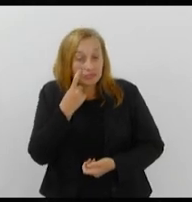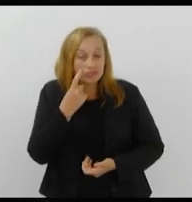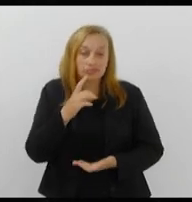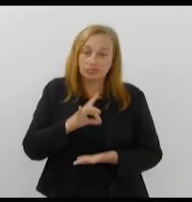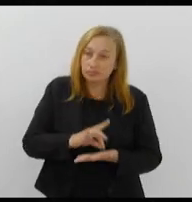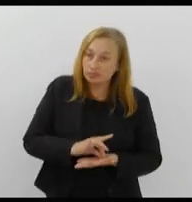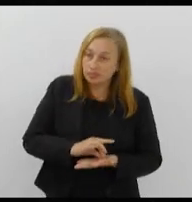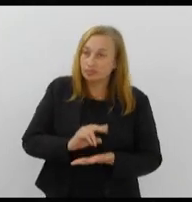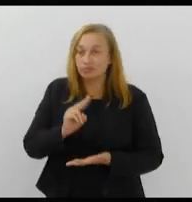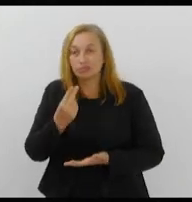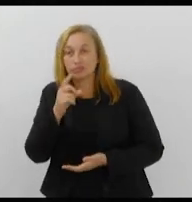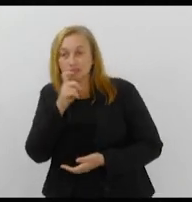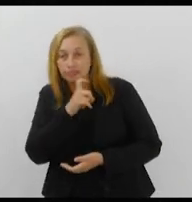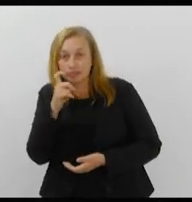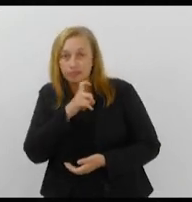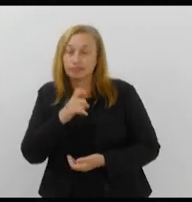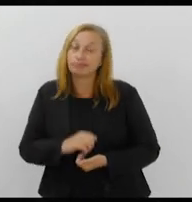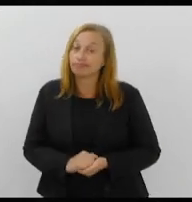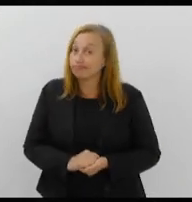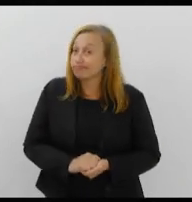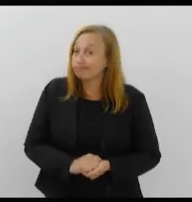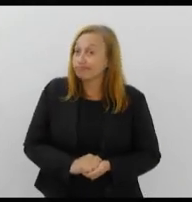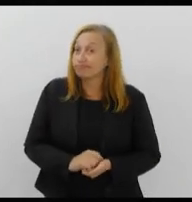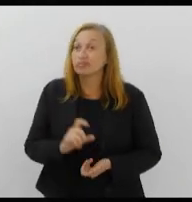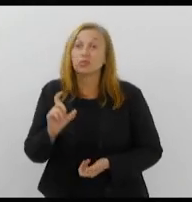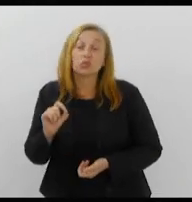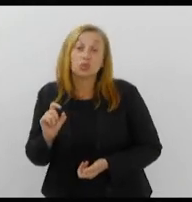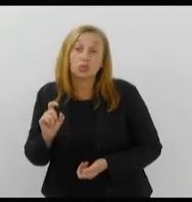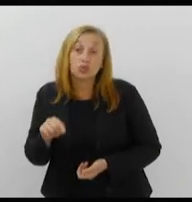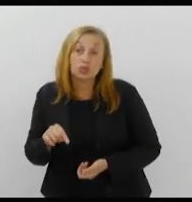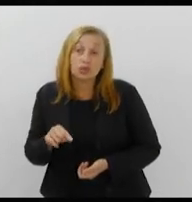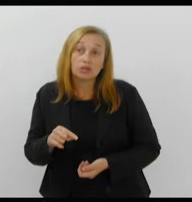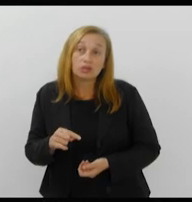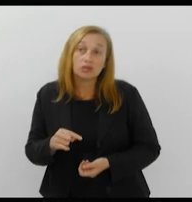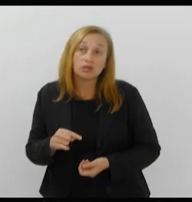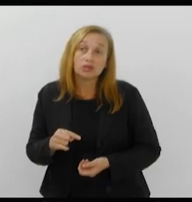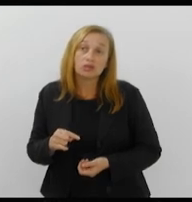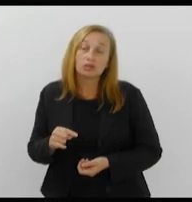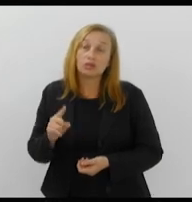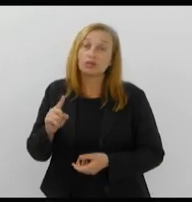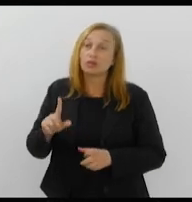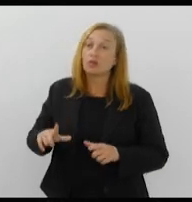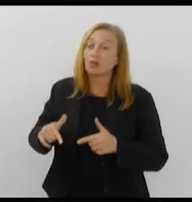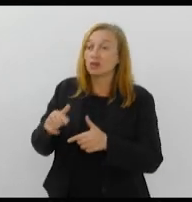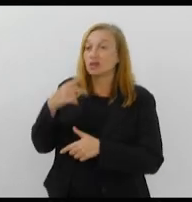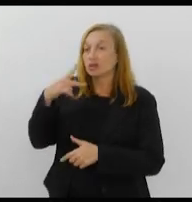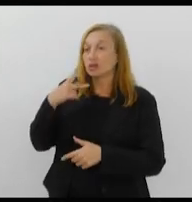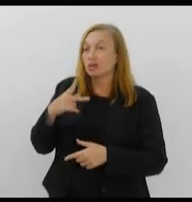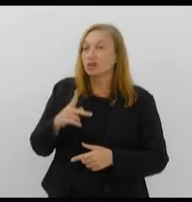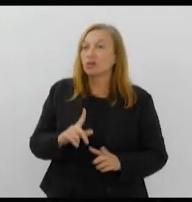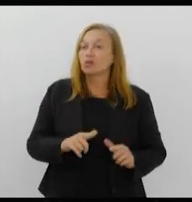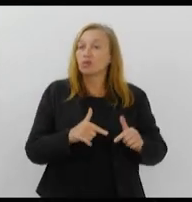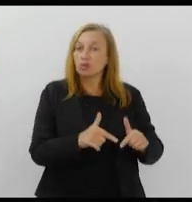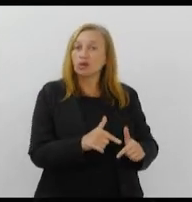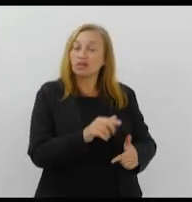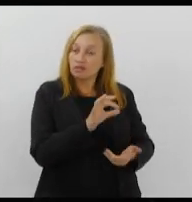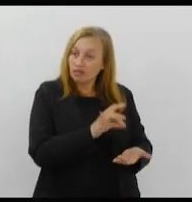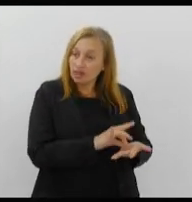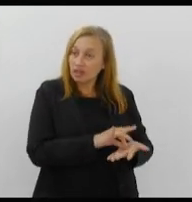verdade, o que é mentira, o que é para criar fato político e o que é um fato